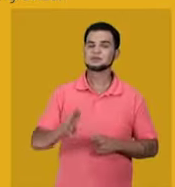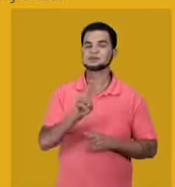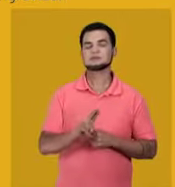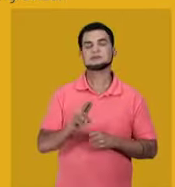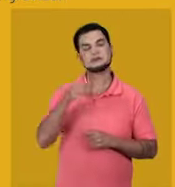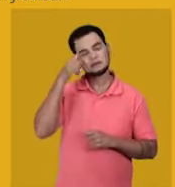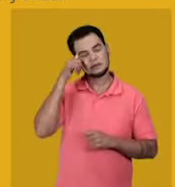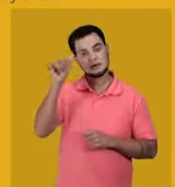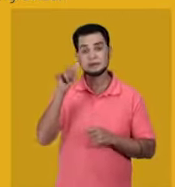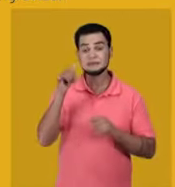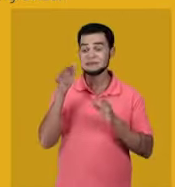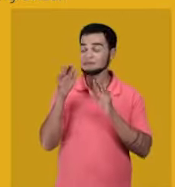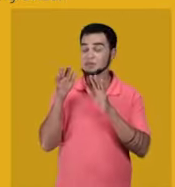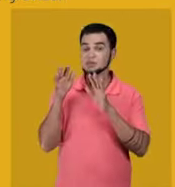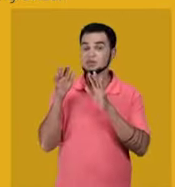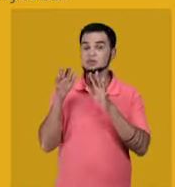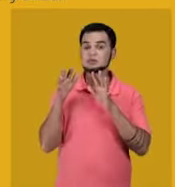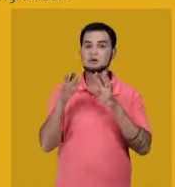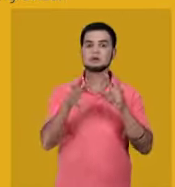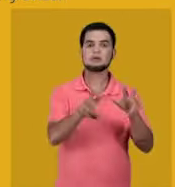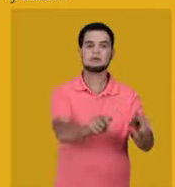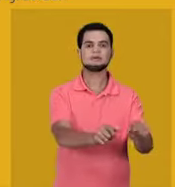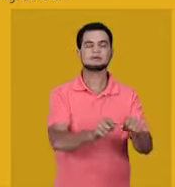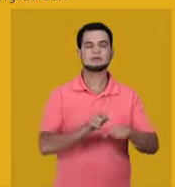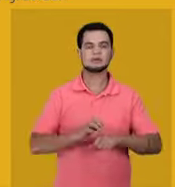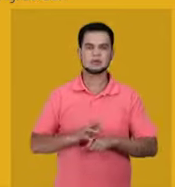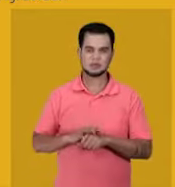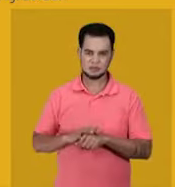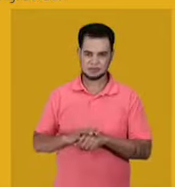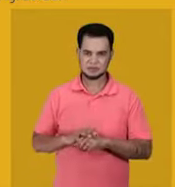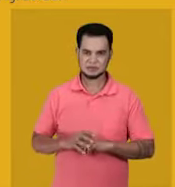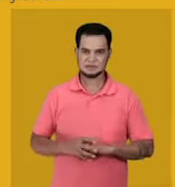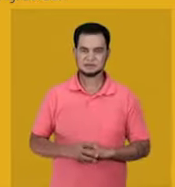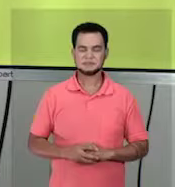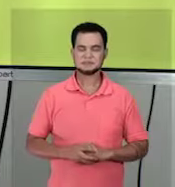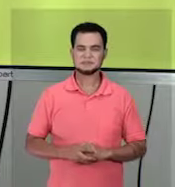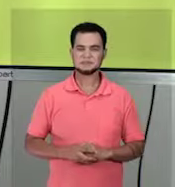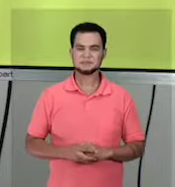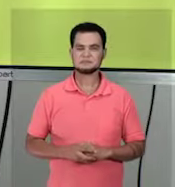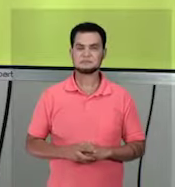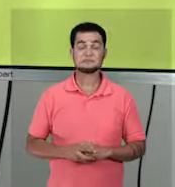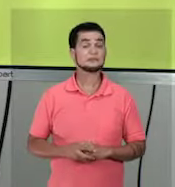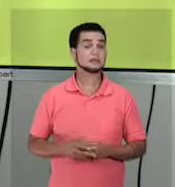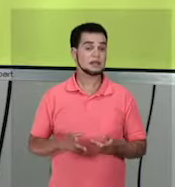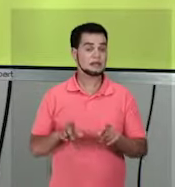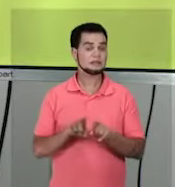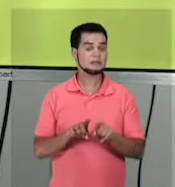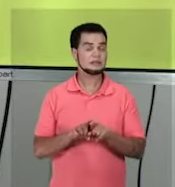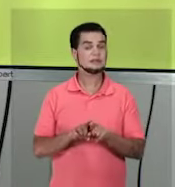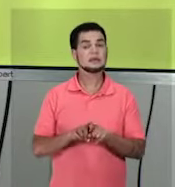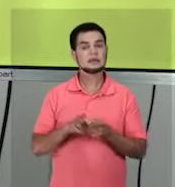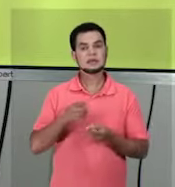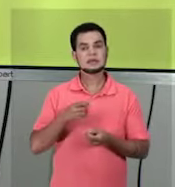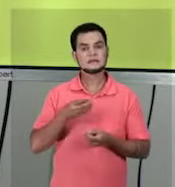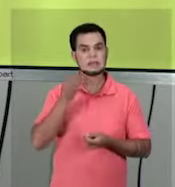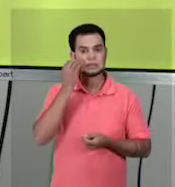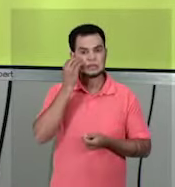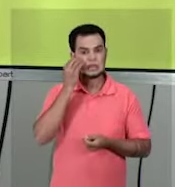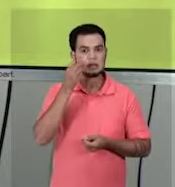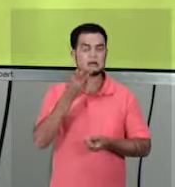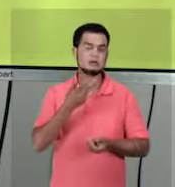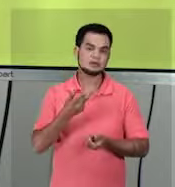prevenir todas as doenças, todas as infecções sexualmente transmissíveis. Além da realização do teste de diagnósticos com